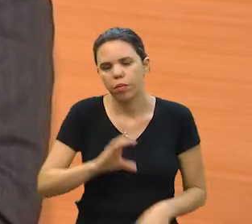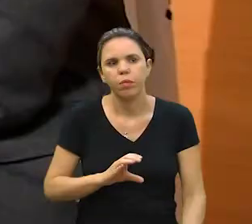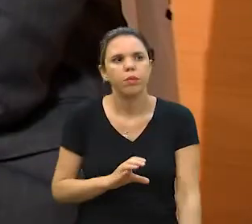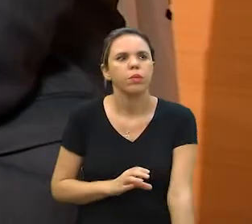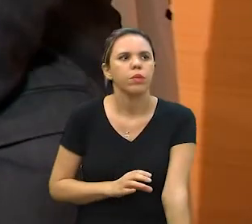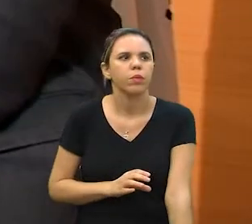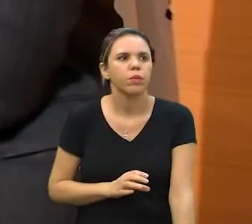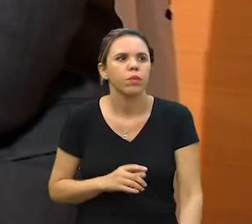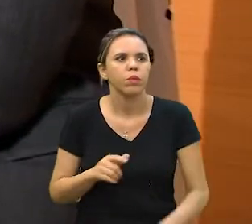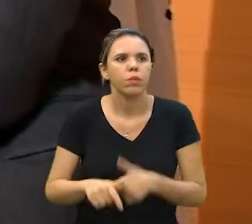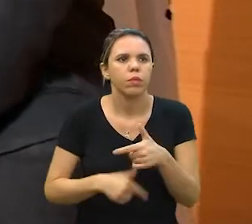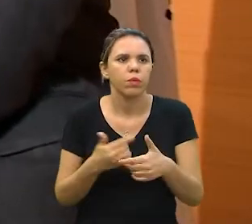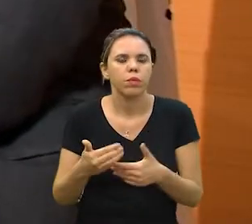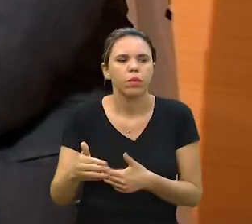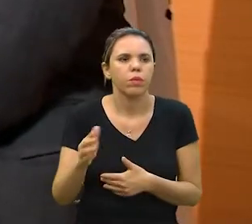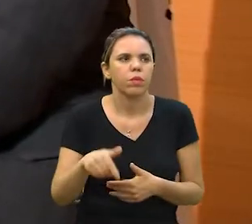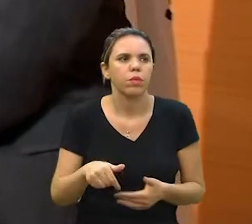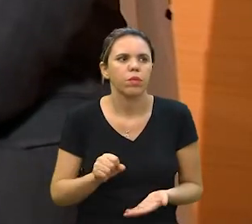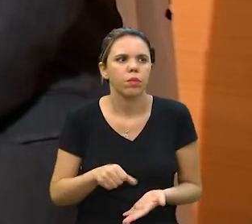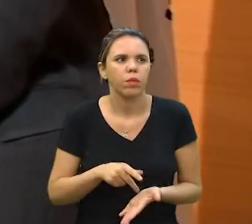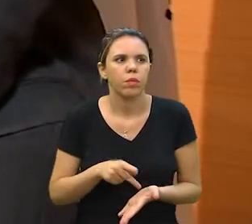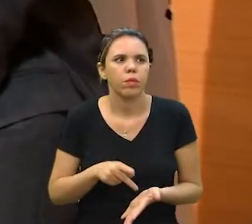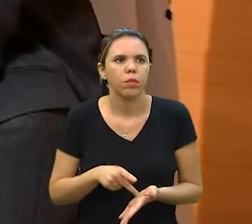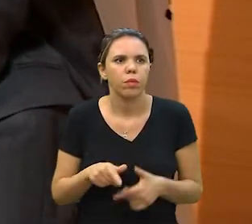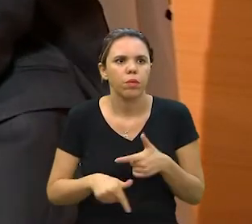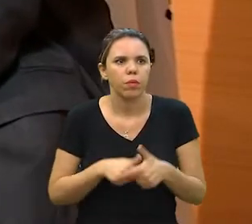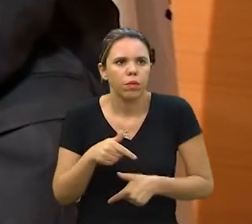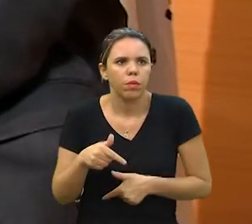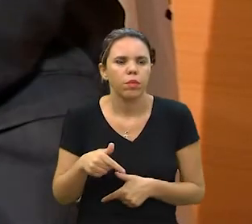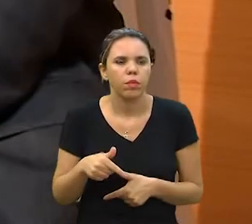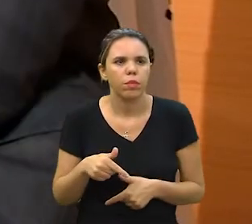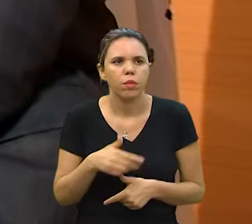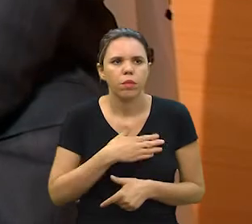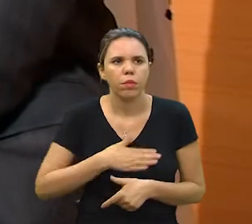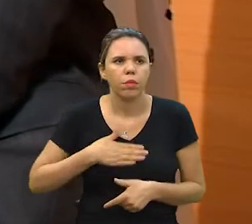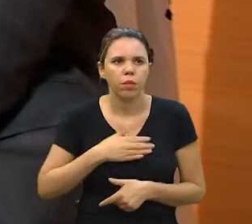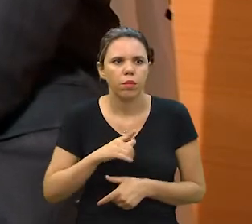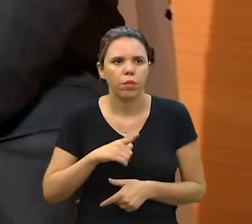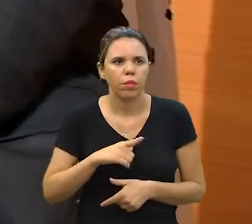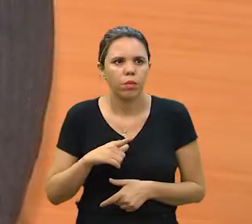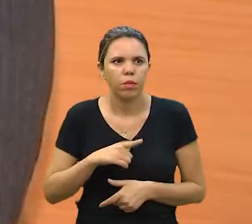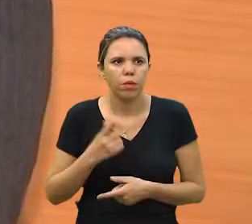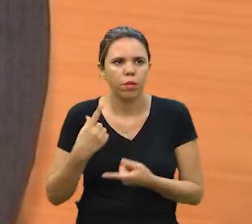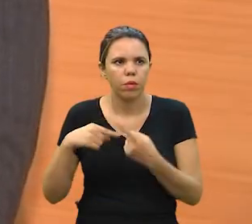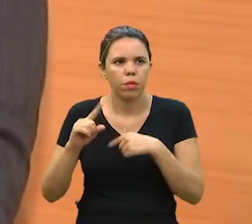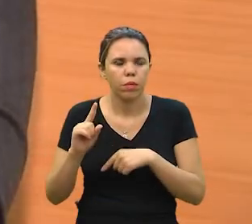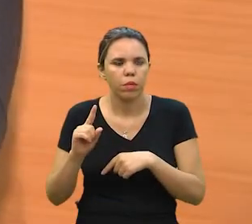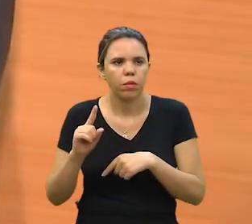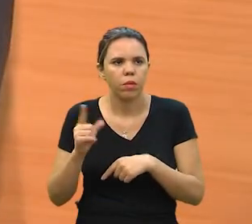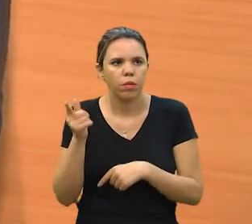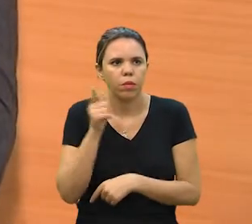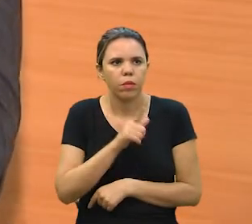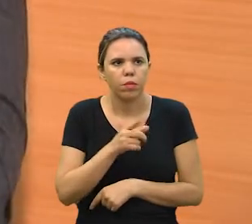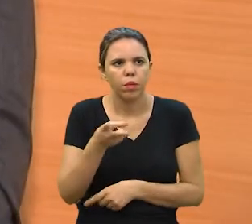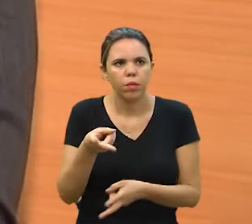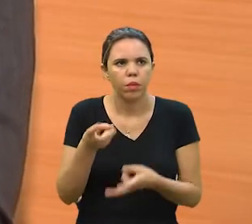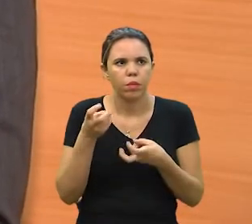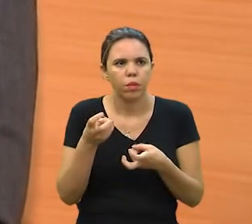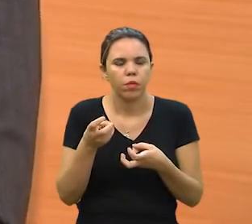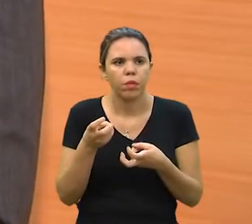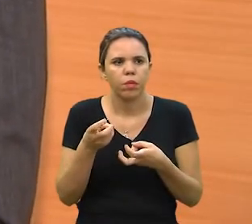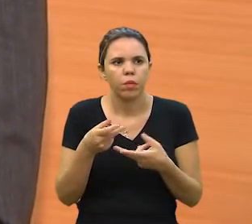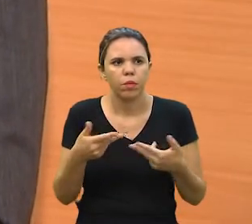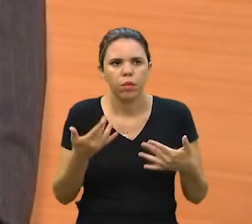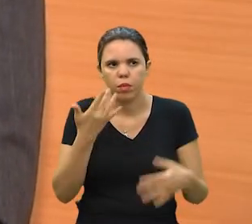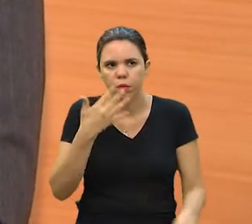cidadão. Vai ter muito trabalho pela frente, então. Muito trabalho, mas vale muito a pena. Se a gente tiver sucesso, se a gente conseguir ver